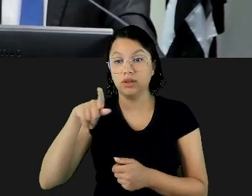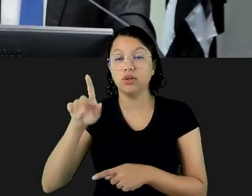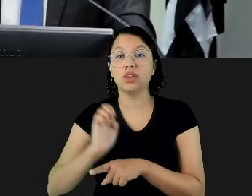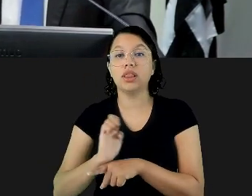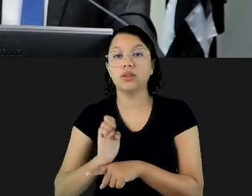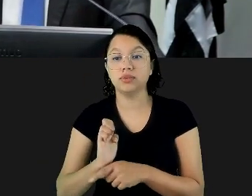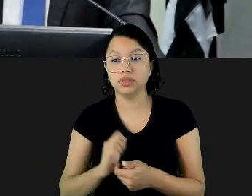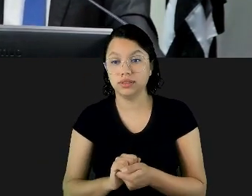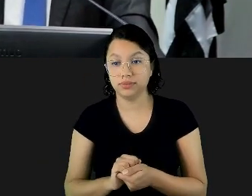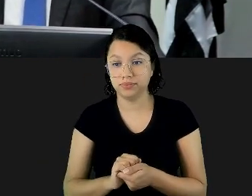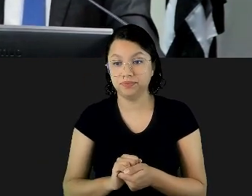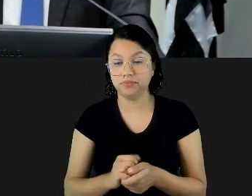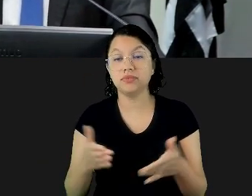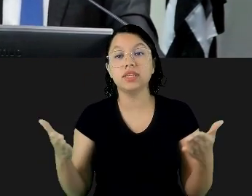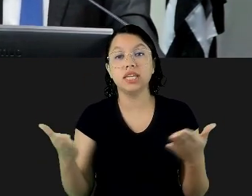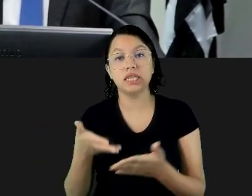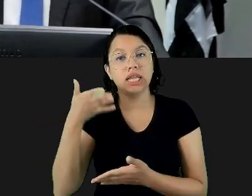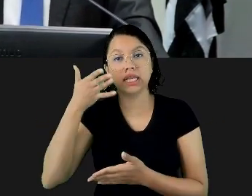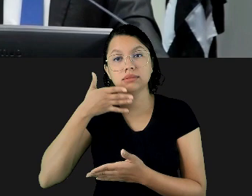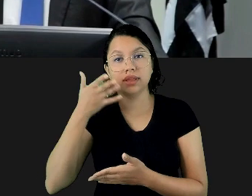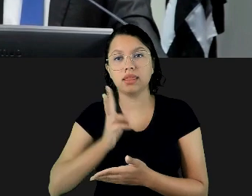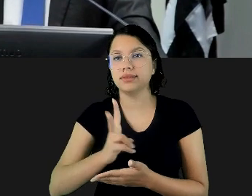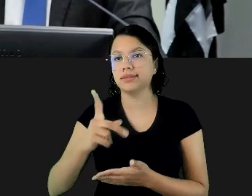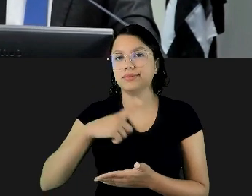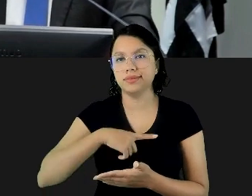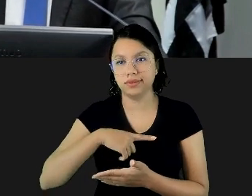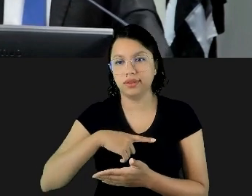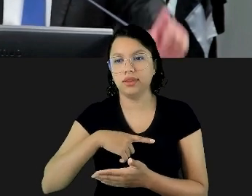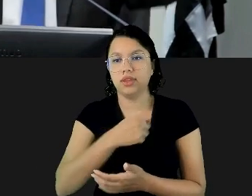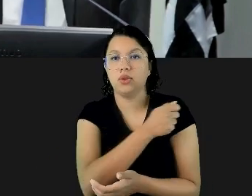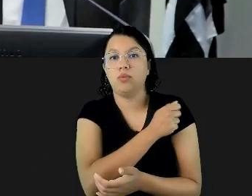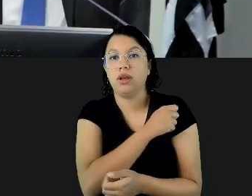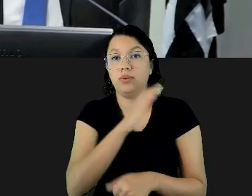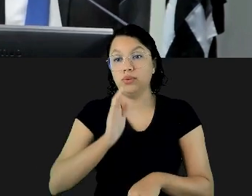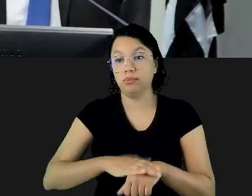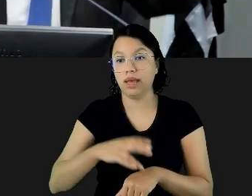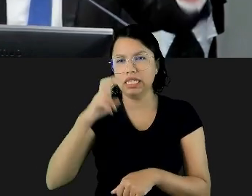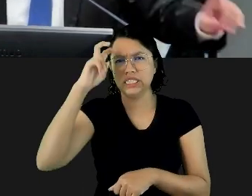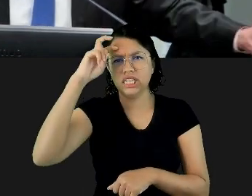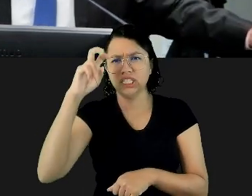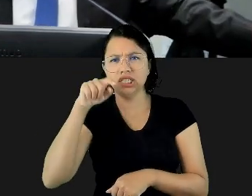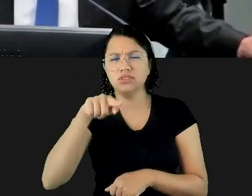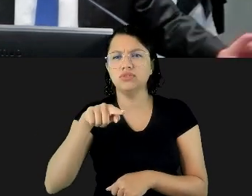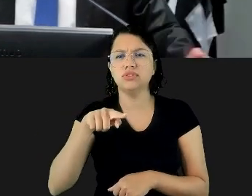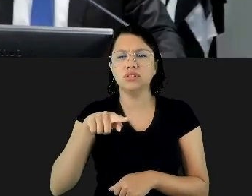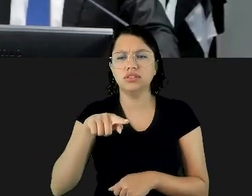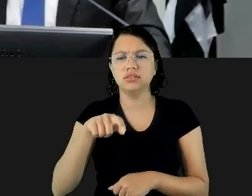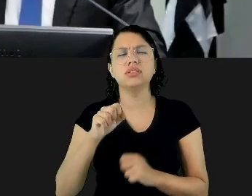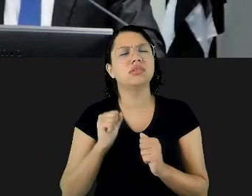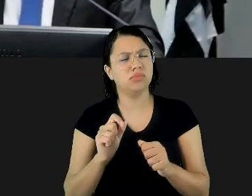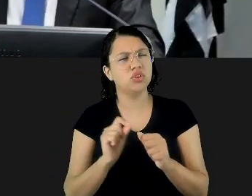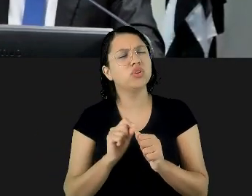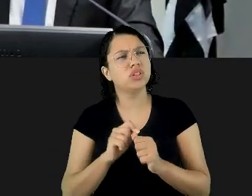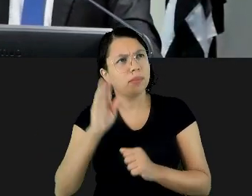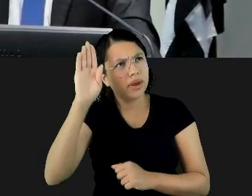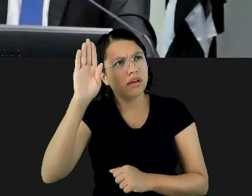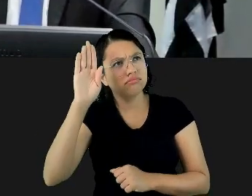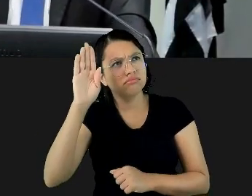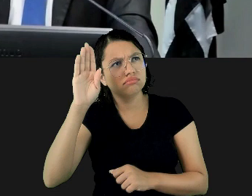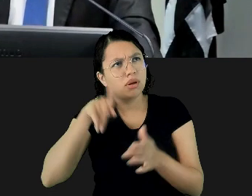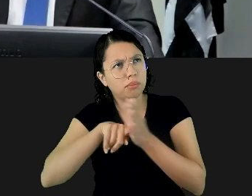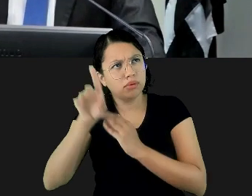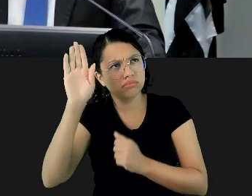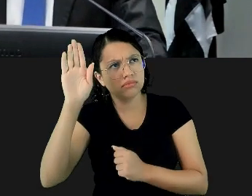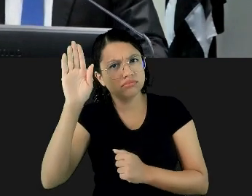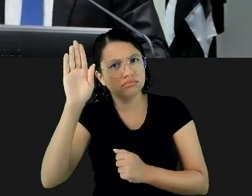nessas palestras tem sempre um aluno mais inteligente que você, né? O cara levanta a mão: posso fazer uma pergunta? Pode. Que